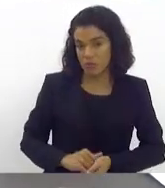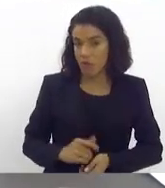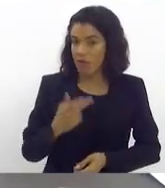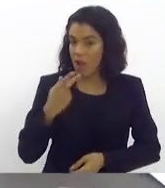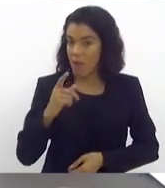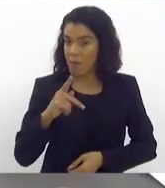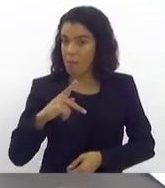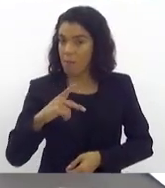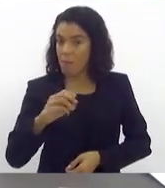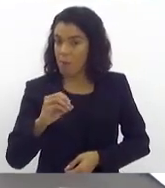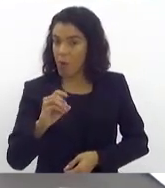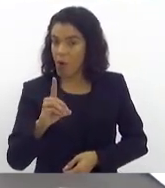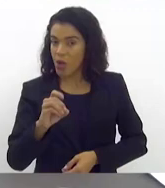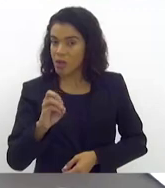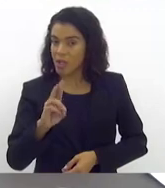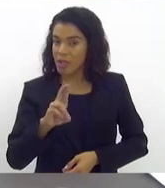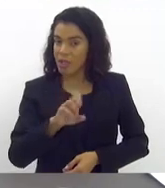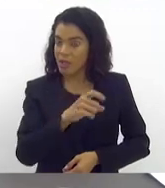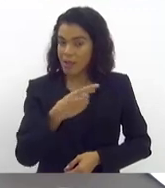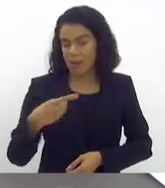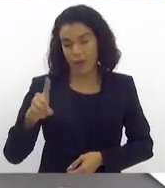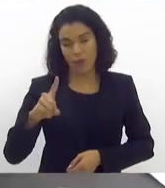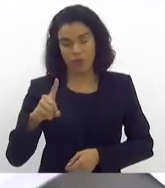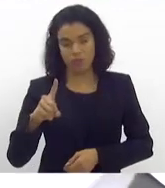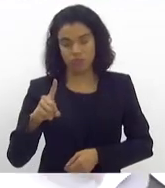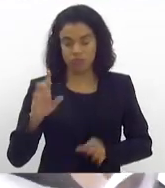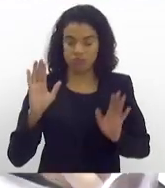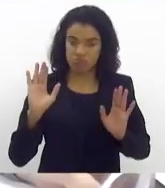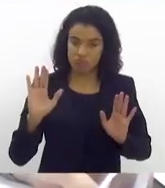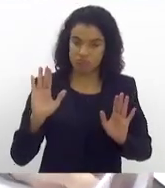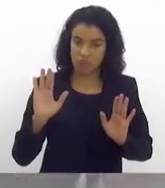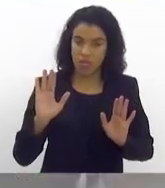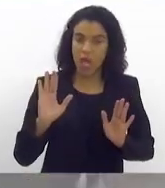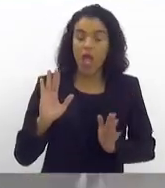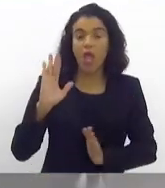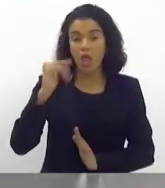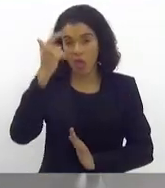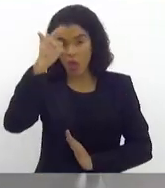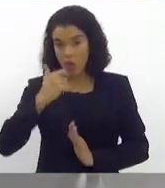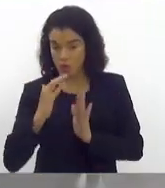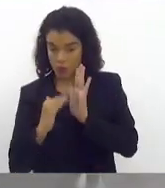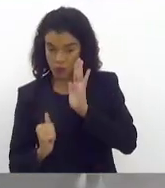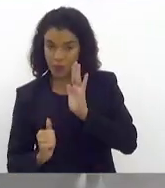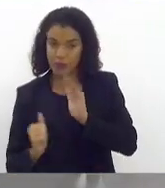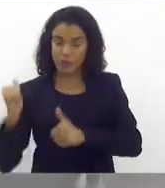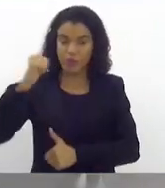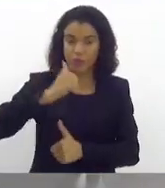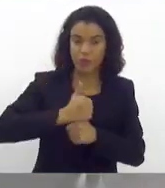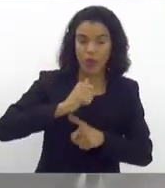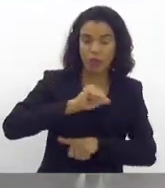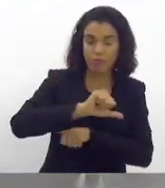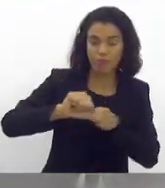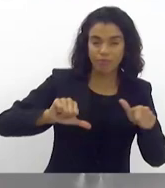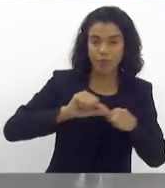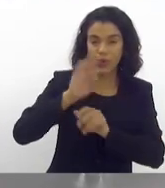poderão facilitar a realização de divulgações, etc. Eu suprimo, Vossa Excelência transforma em autorizativo. Esse ponto. Esse